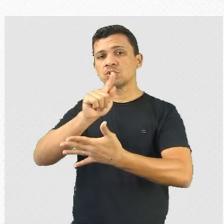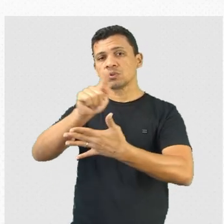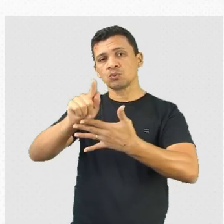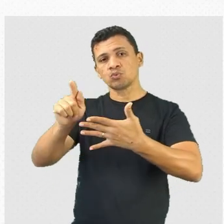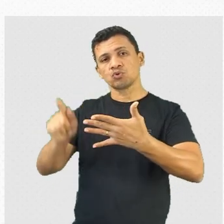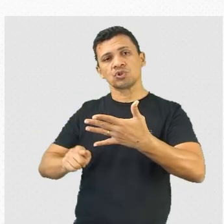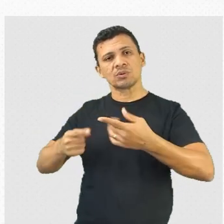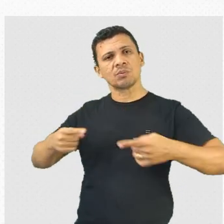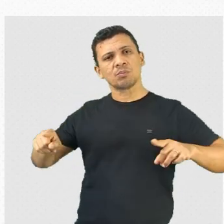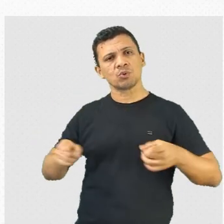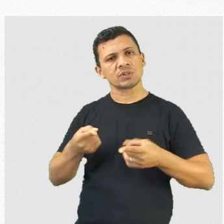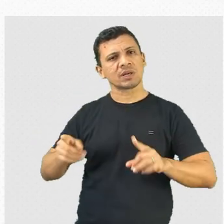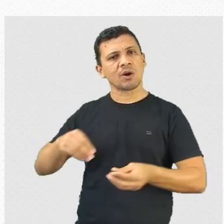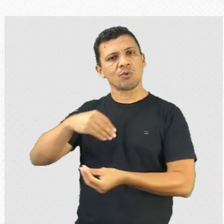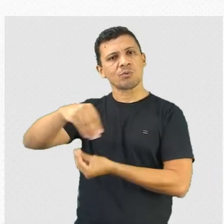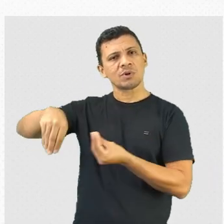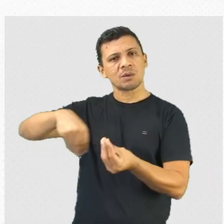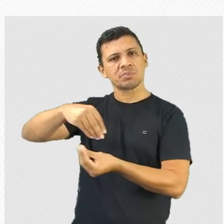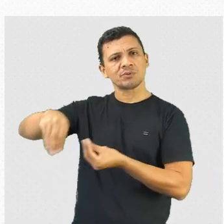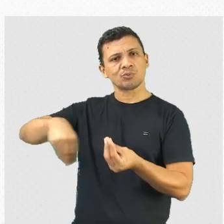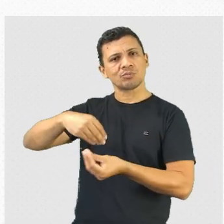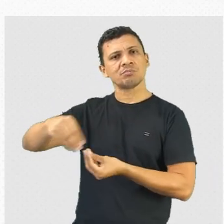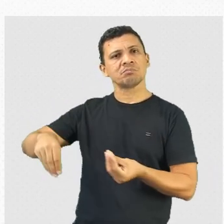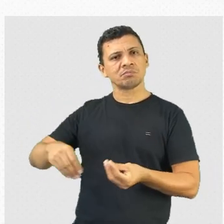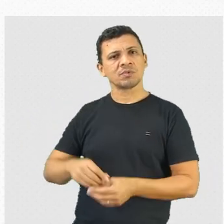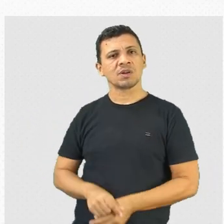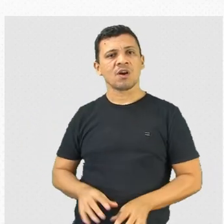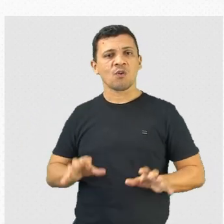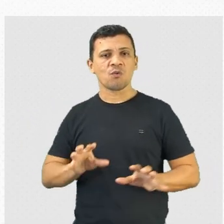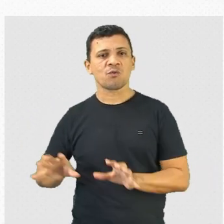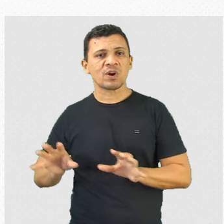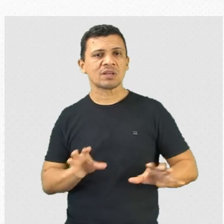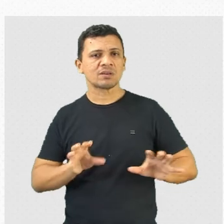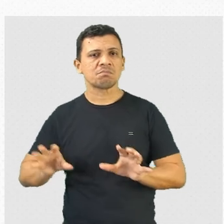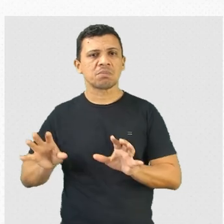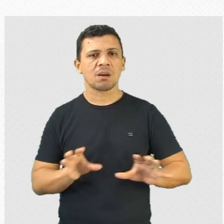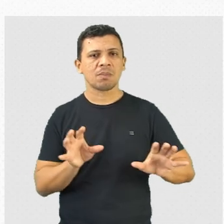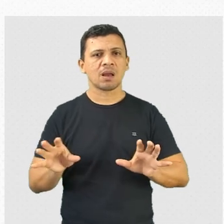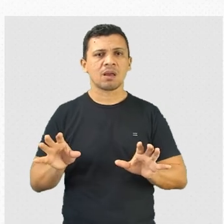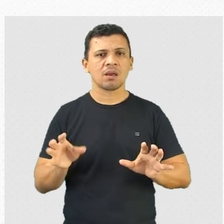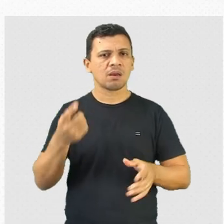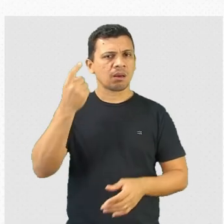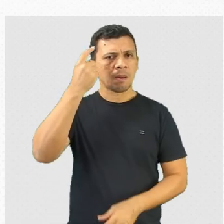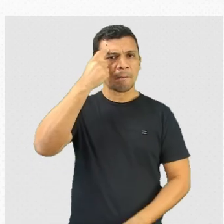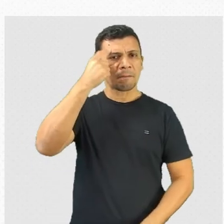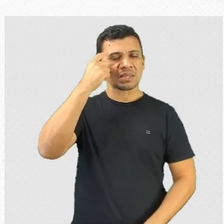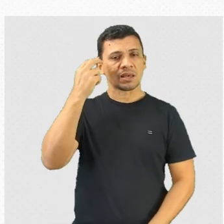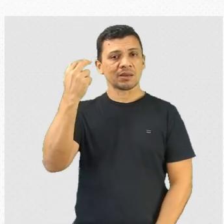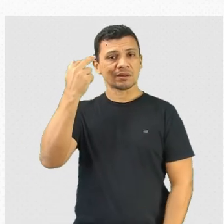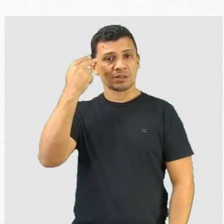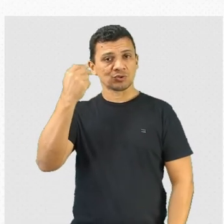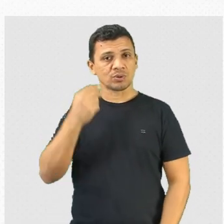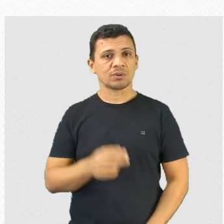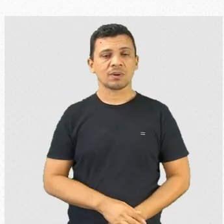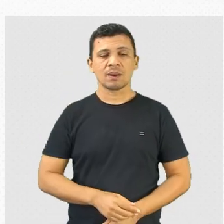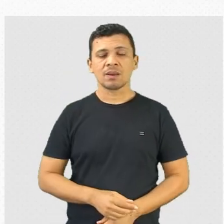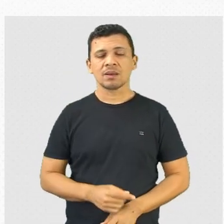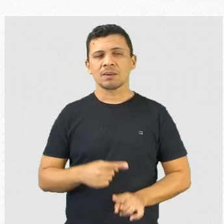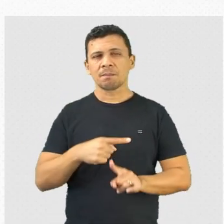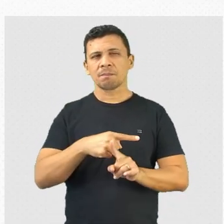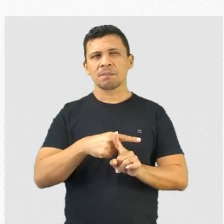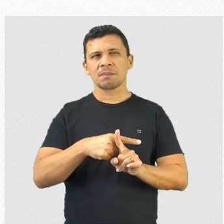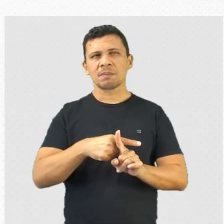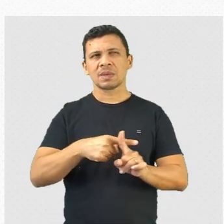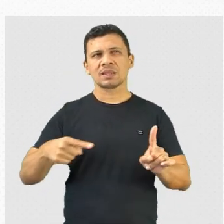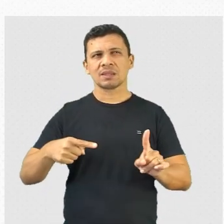totalmente híbrido, que é o funk, né? Pessoal, se a gente for parar para pensar na história, ali na segunda metade do